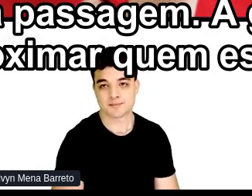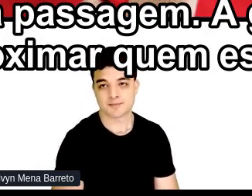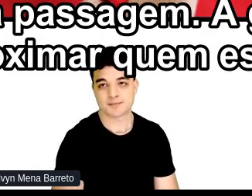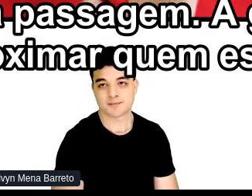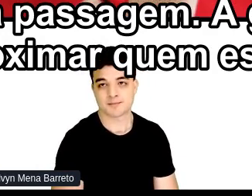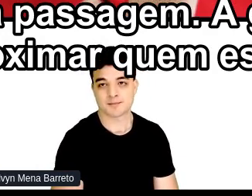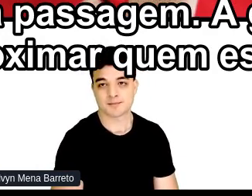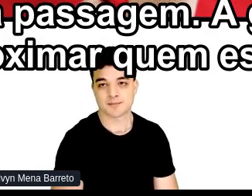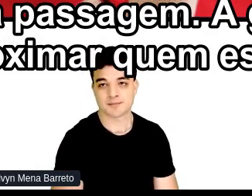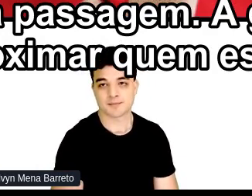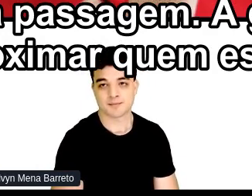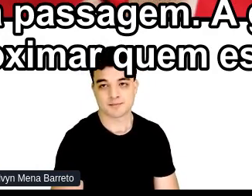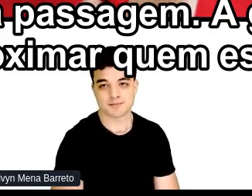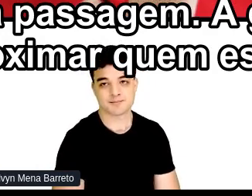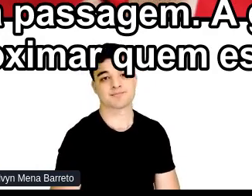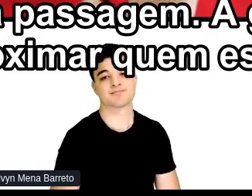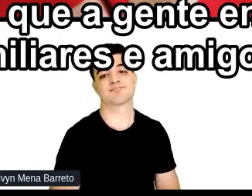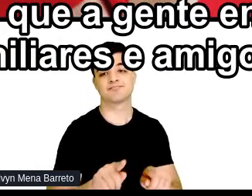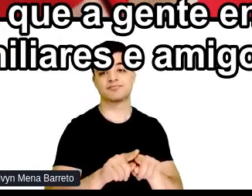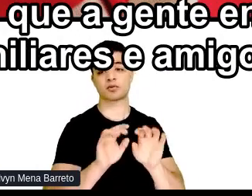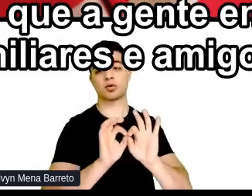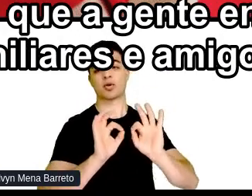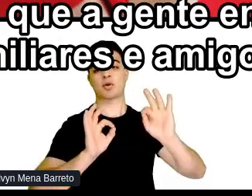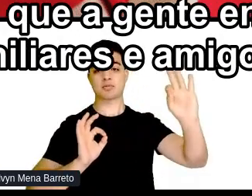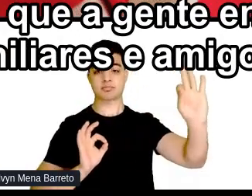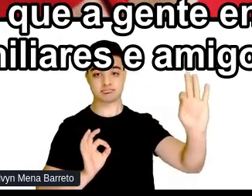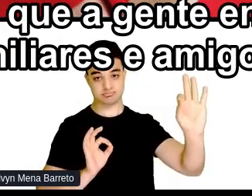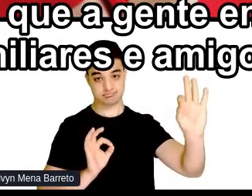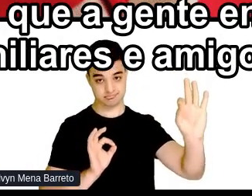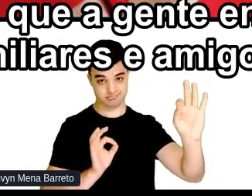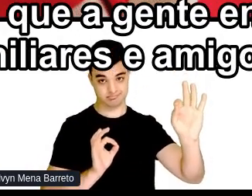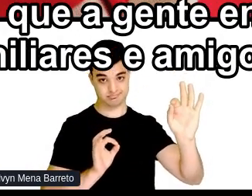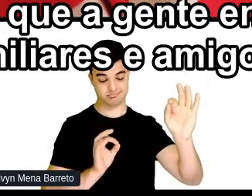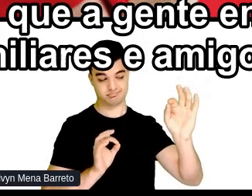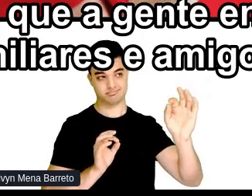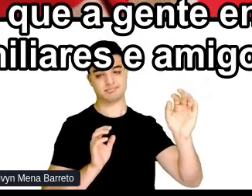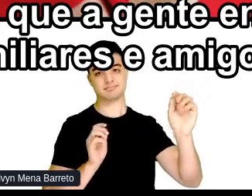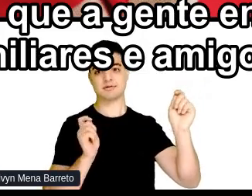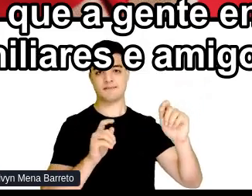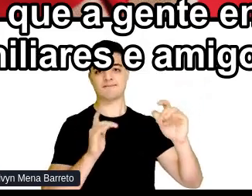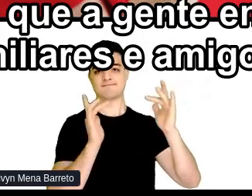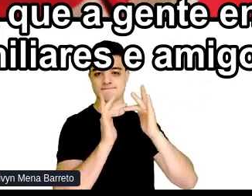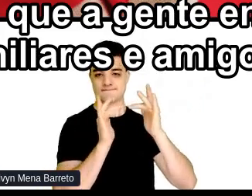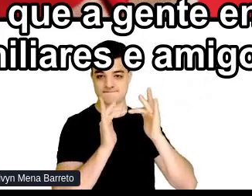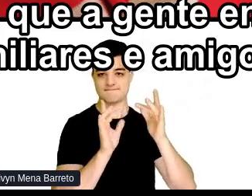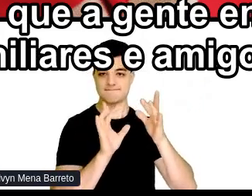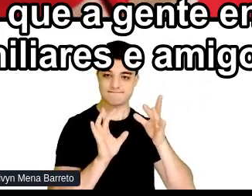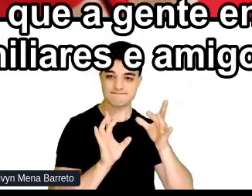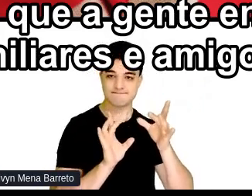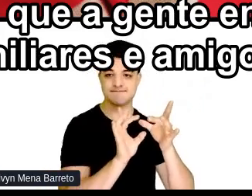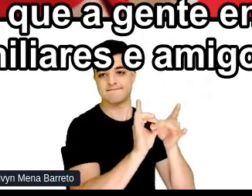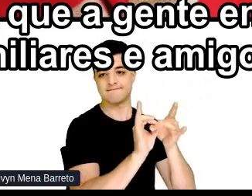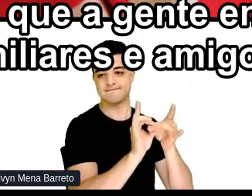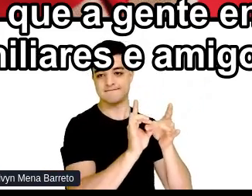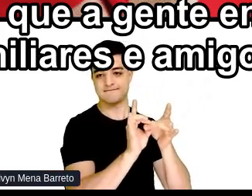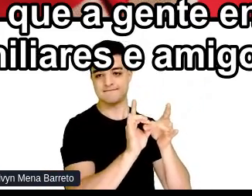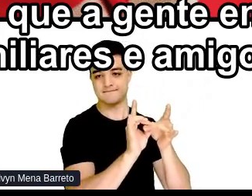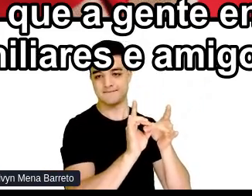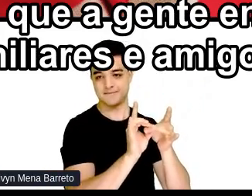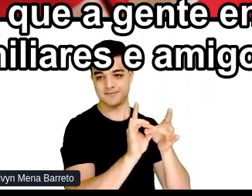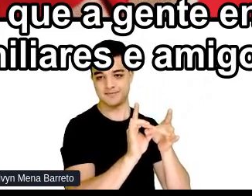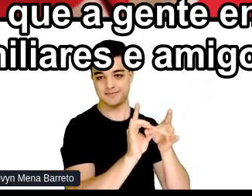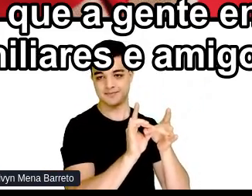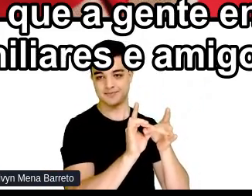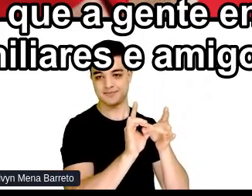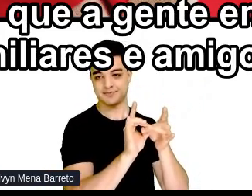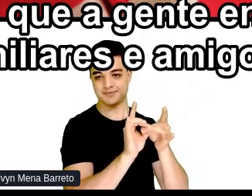de contato ou necessidade que ela precisava, até mesmo para, às vezes, fechar uma compra ou tirar dúvidas sobre algum serviço, recorria